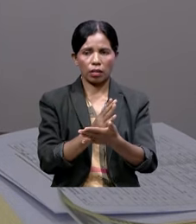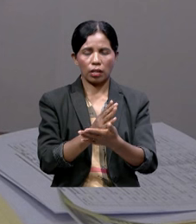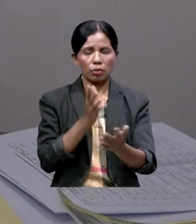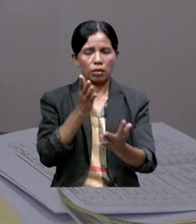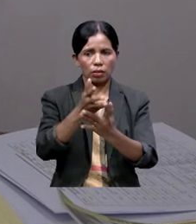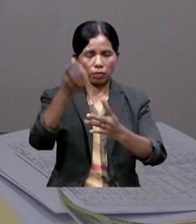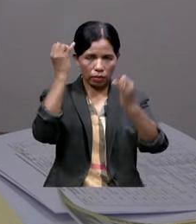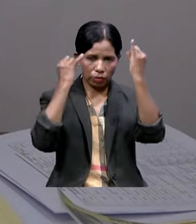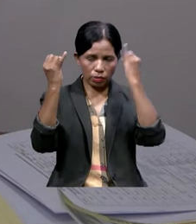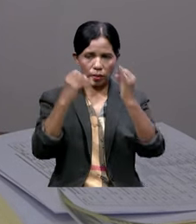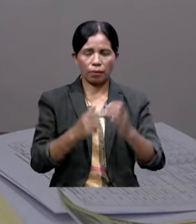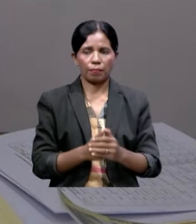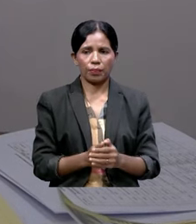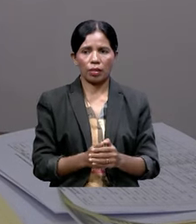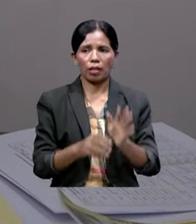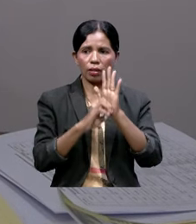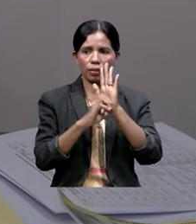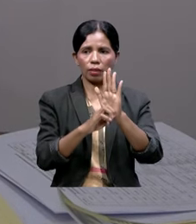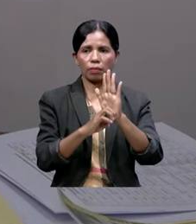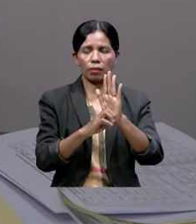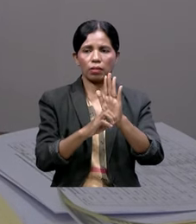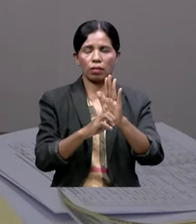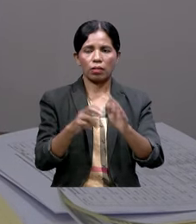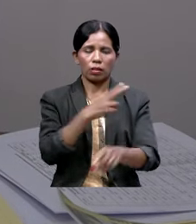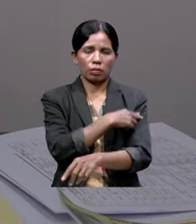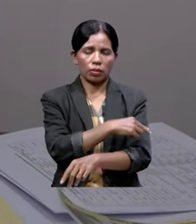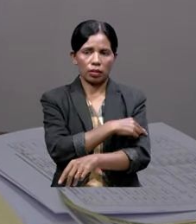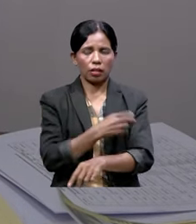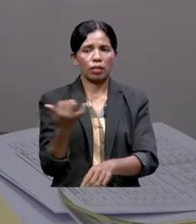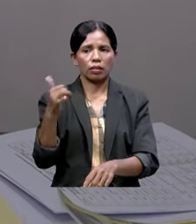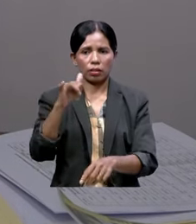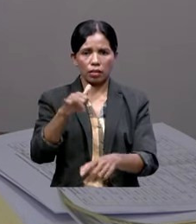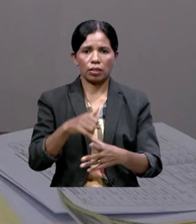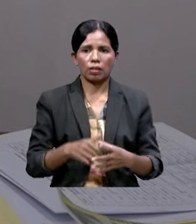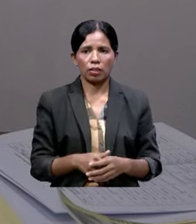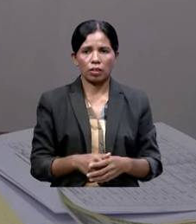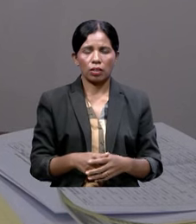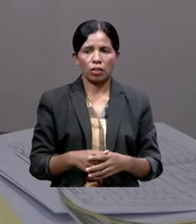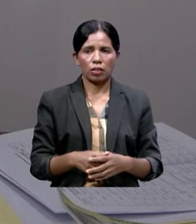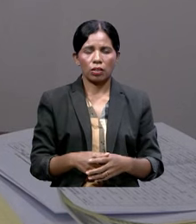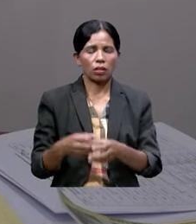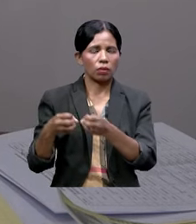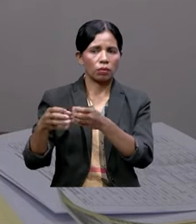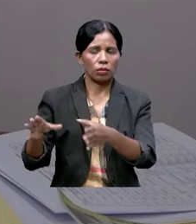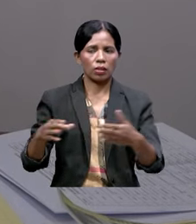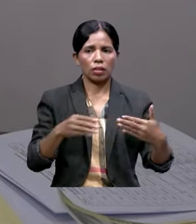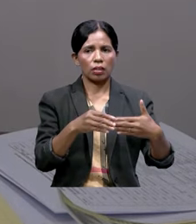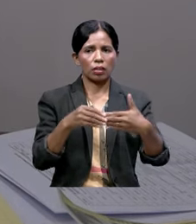informasaun ese por ejemplo ia klinika sira ia centro saudi sira husik leader